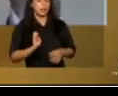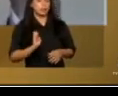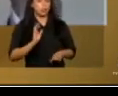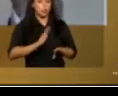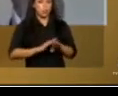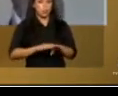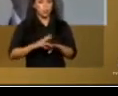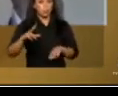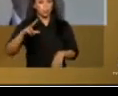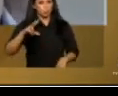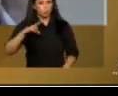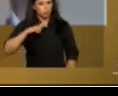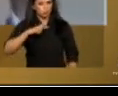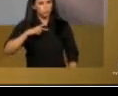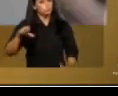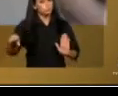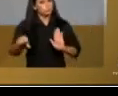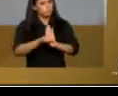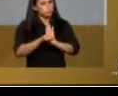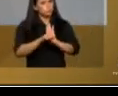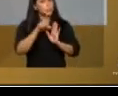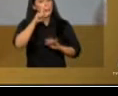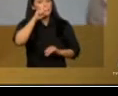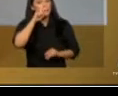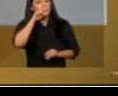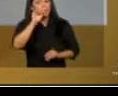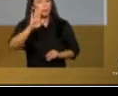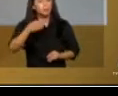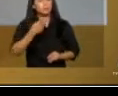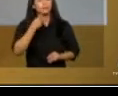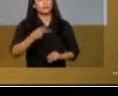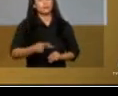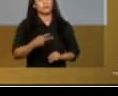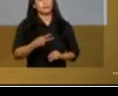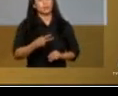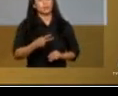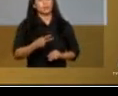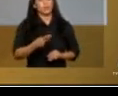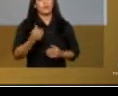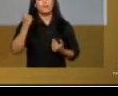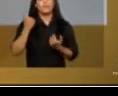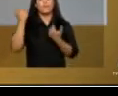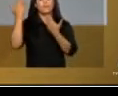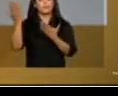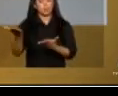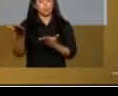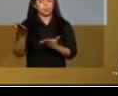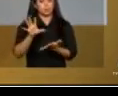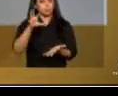monopólio privado é crime e é mais perigoso quando se trata de um monopólio estrangeiro, ainda mais em um